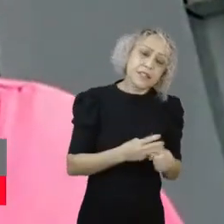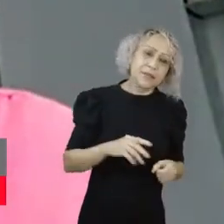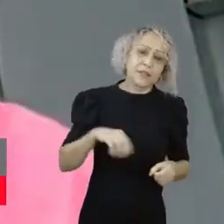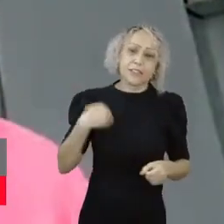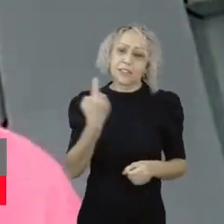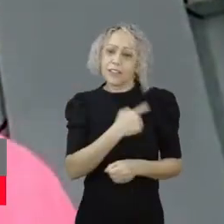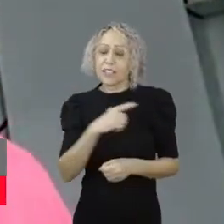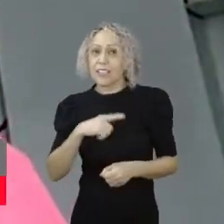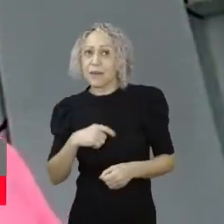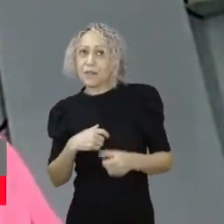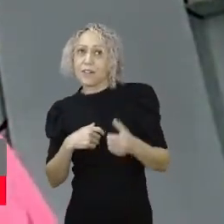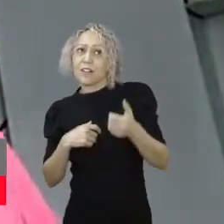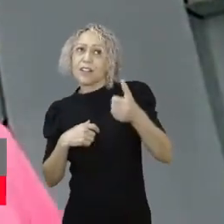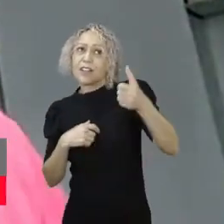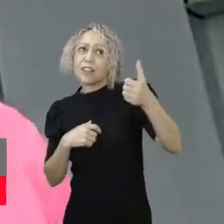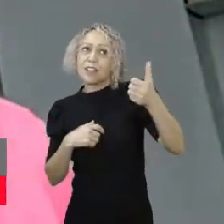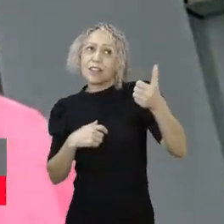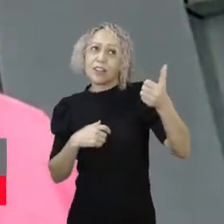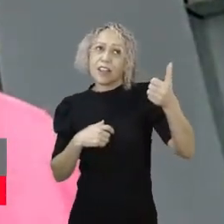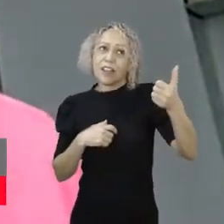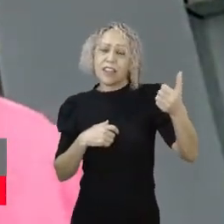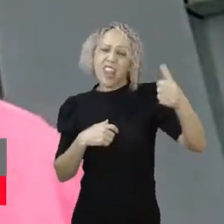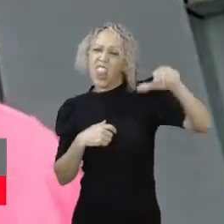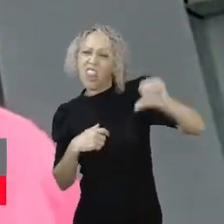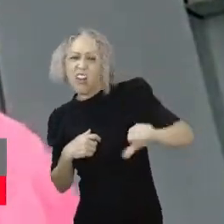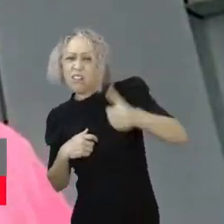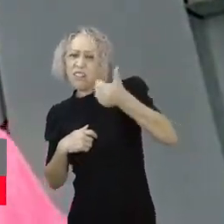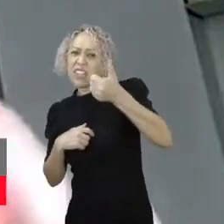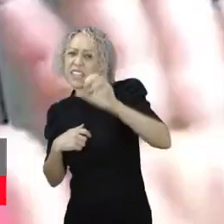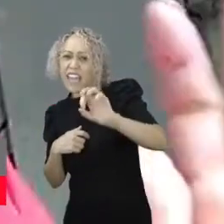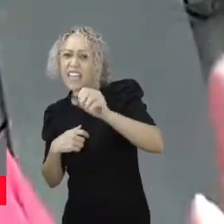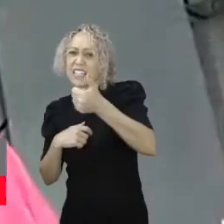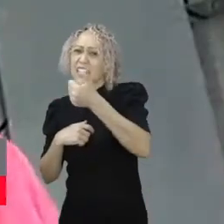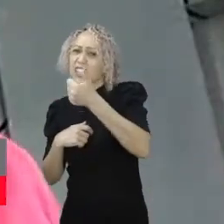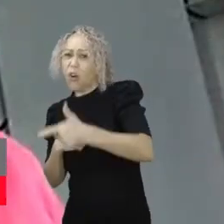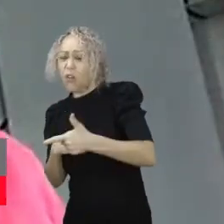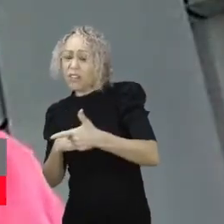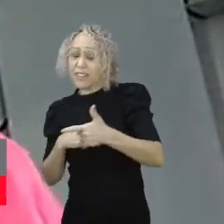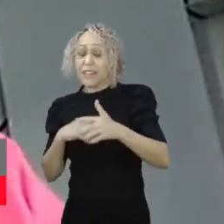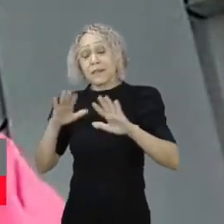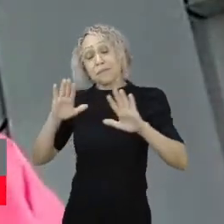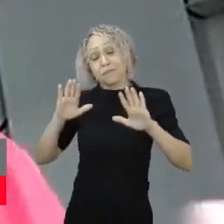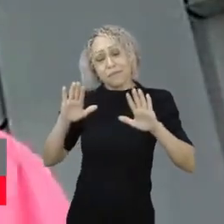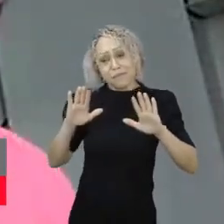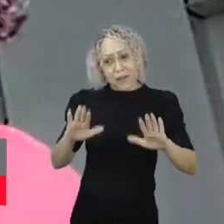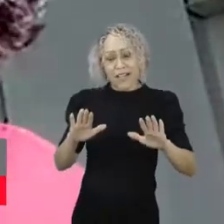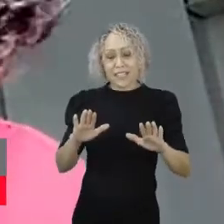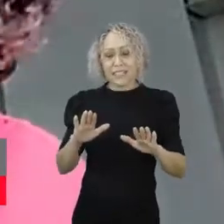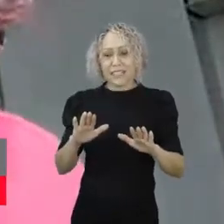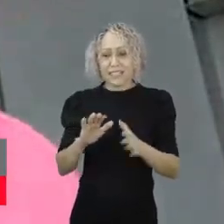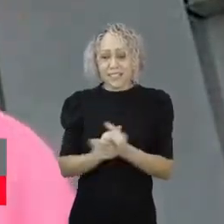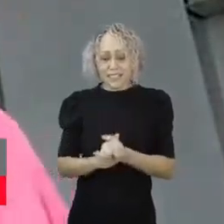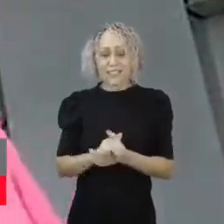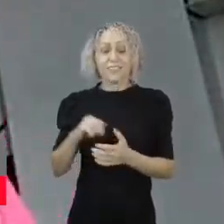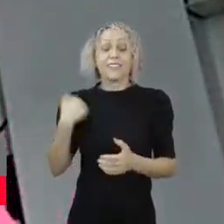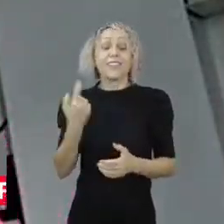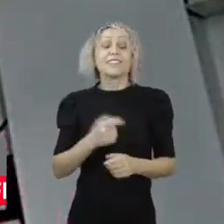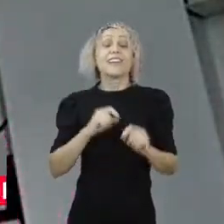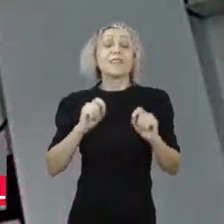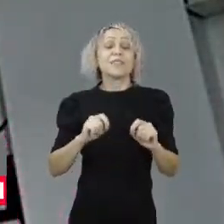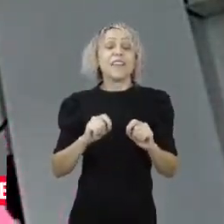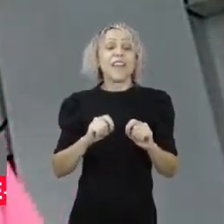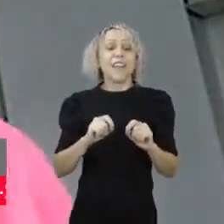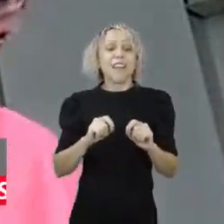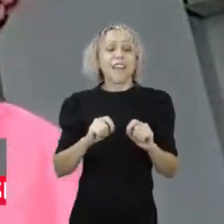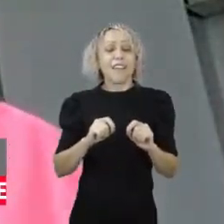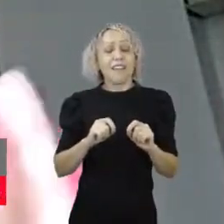nós temos já uma bancada bastante representativa. Aqui na minha Fortaleza, a gente quer pelo menos dobrar, né?